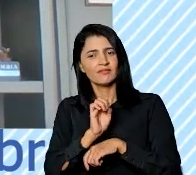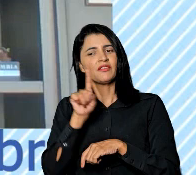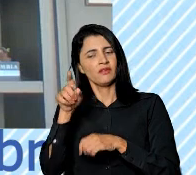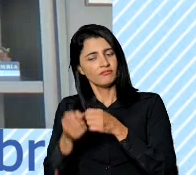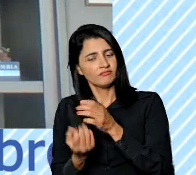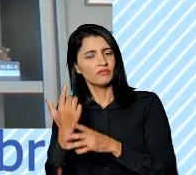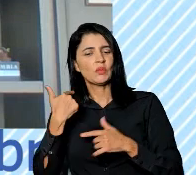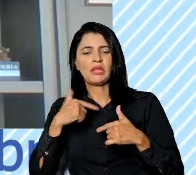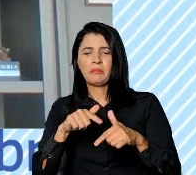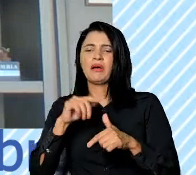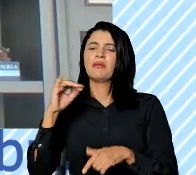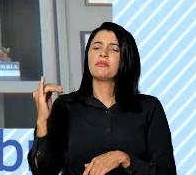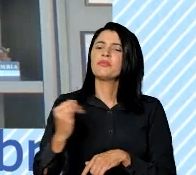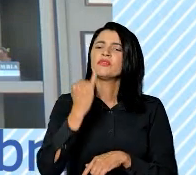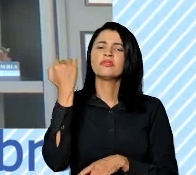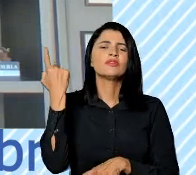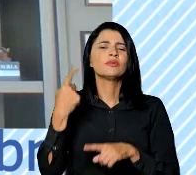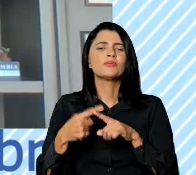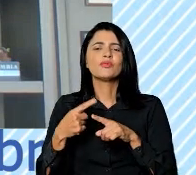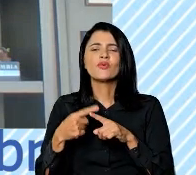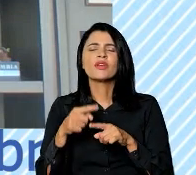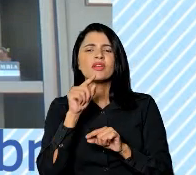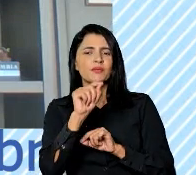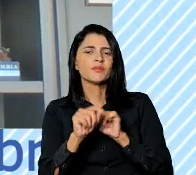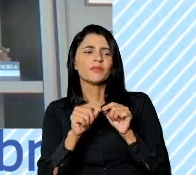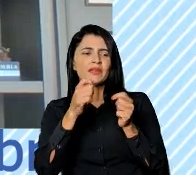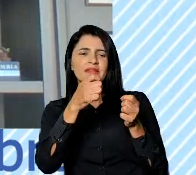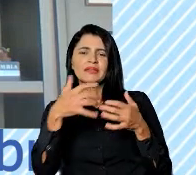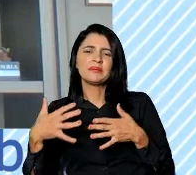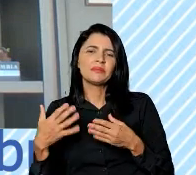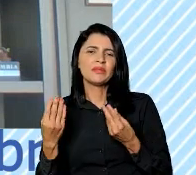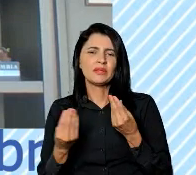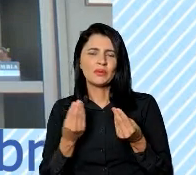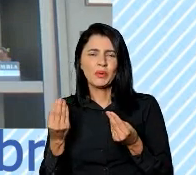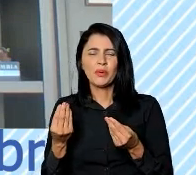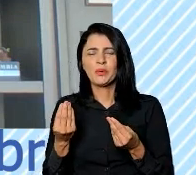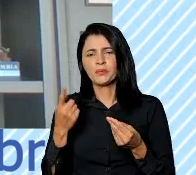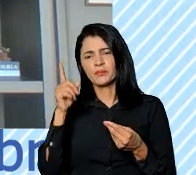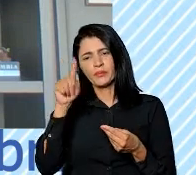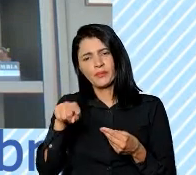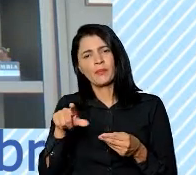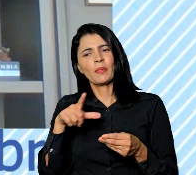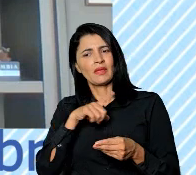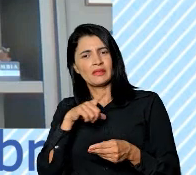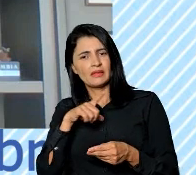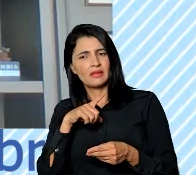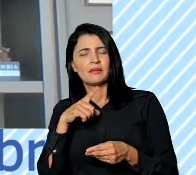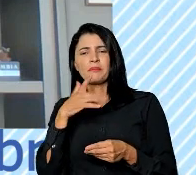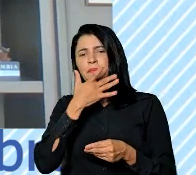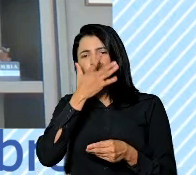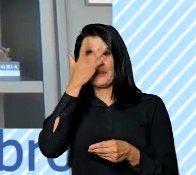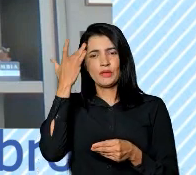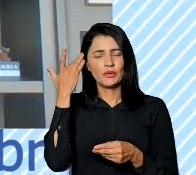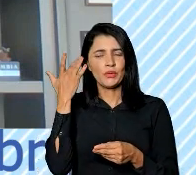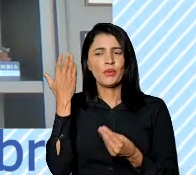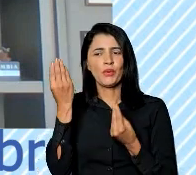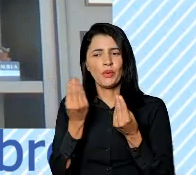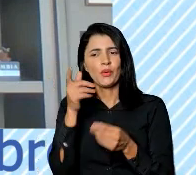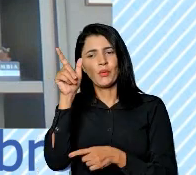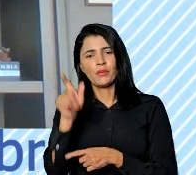muito importante, porque na linha do que você disse, além de termos pessoas